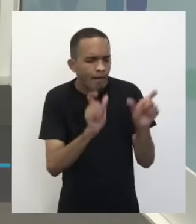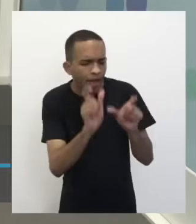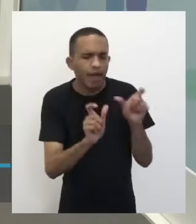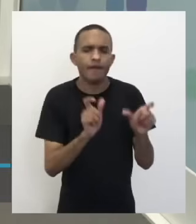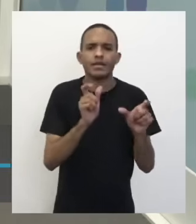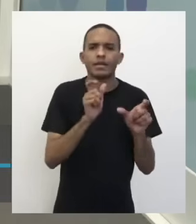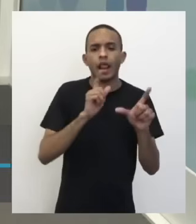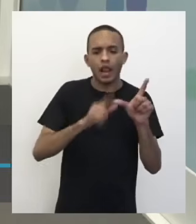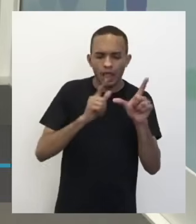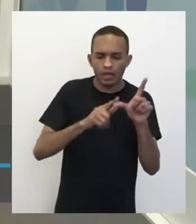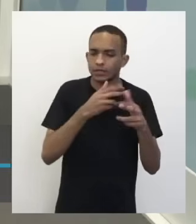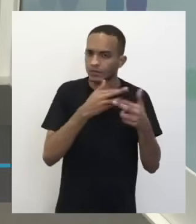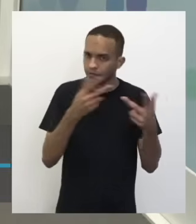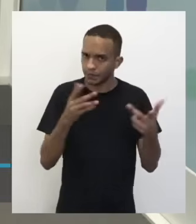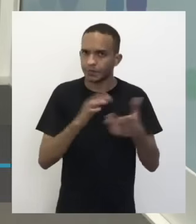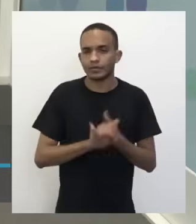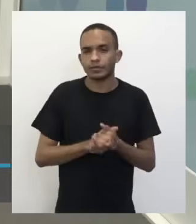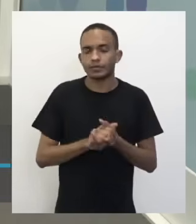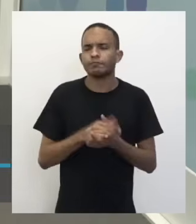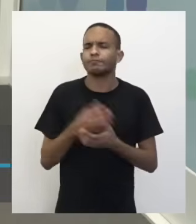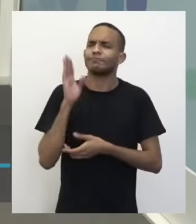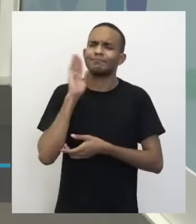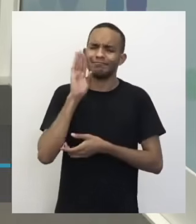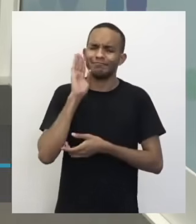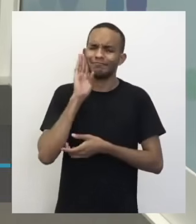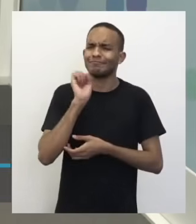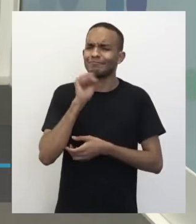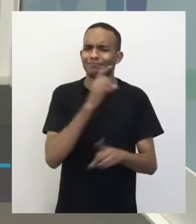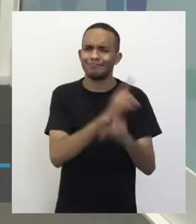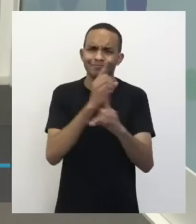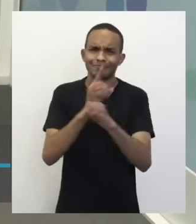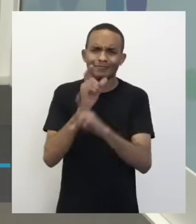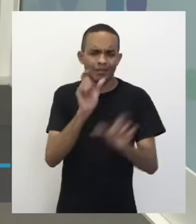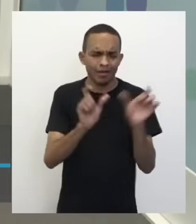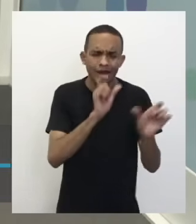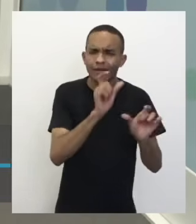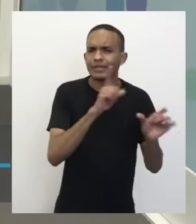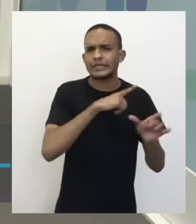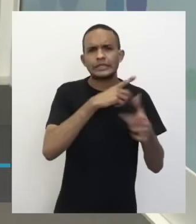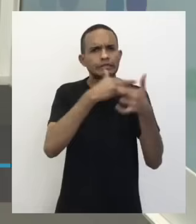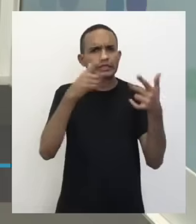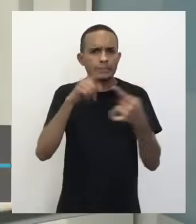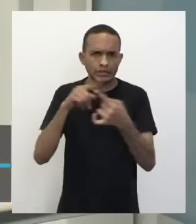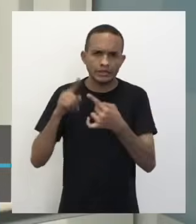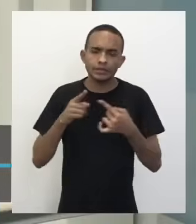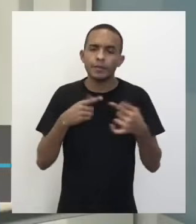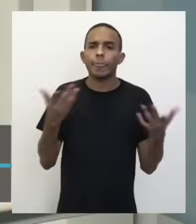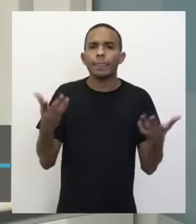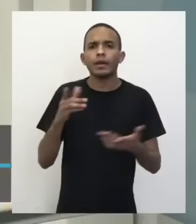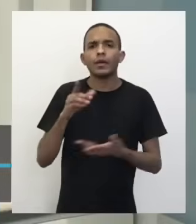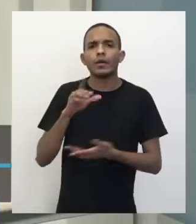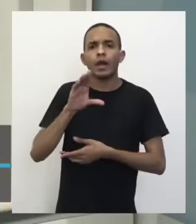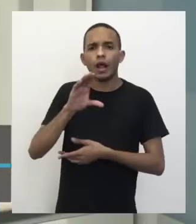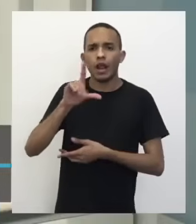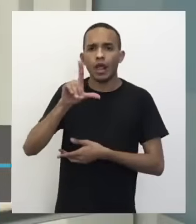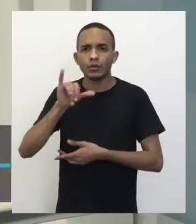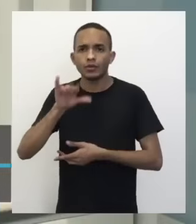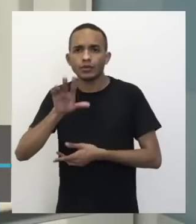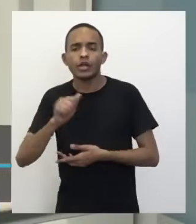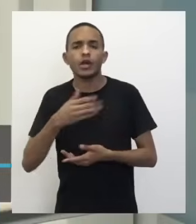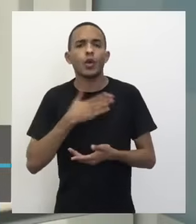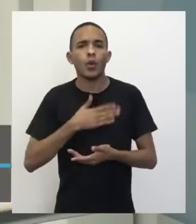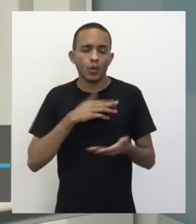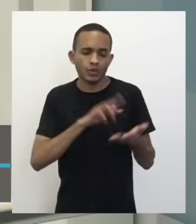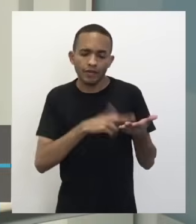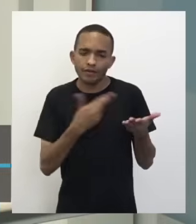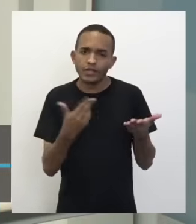né? Tem. Que vão direto pro... E é bem legal caça-palavra, porque trabalha muita coisa, né? A Ana Cláudia falou que gosta de revistas. A Ana